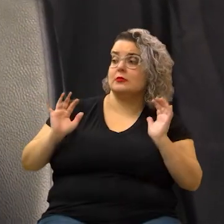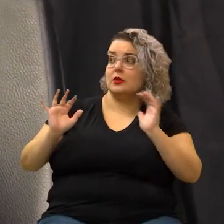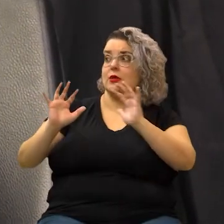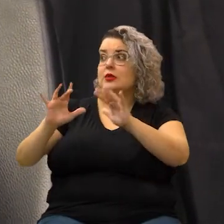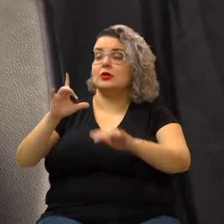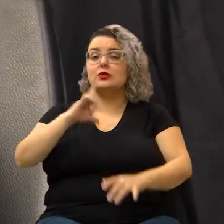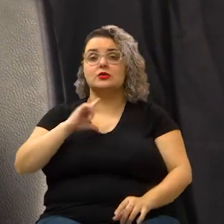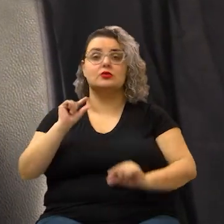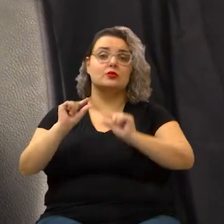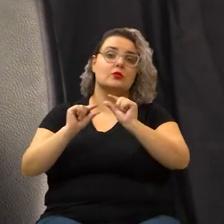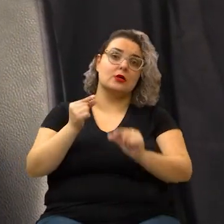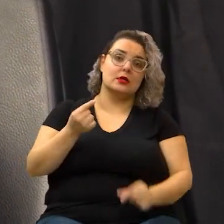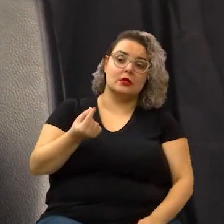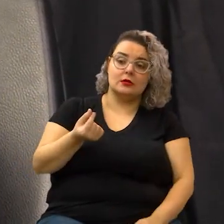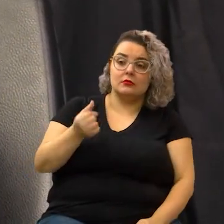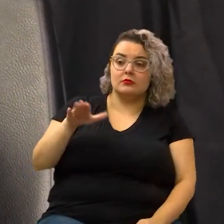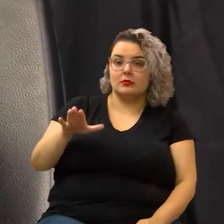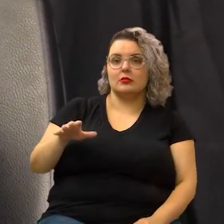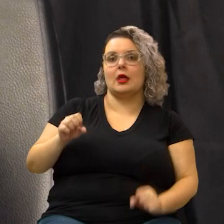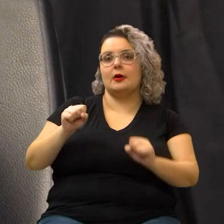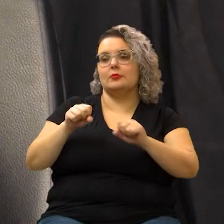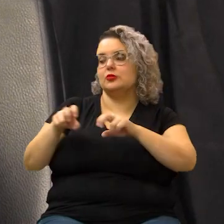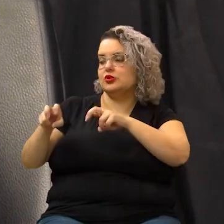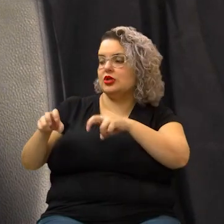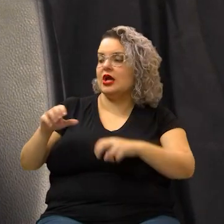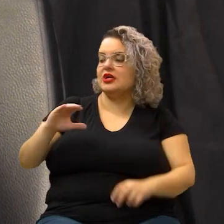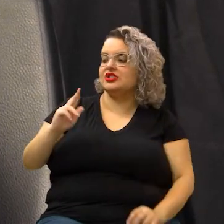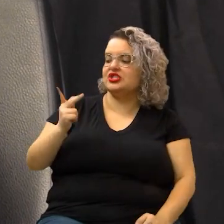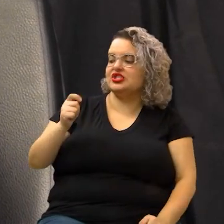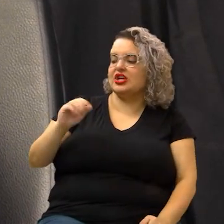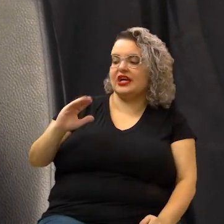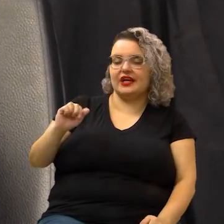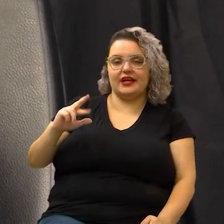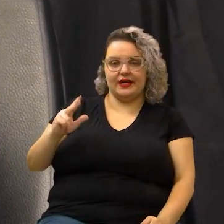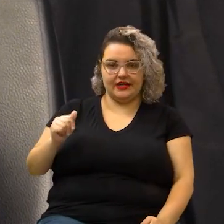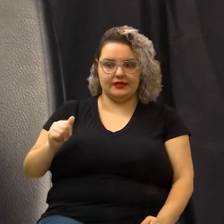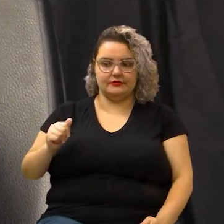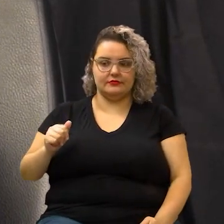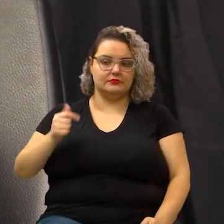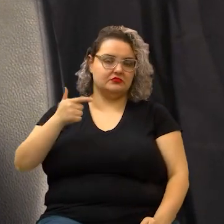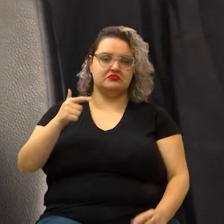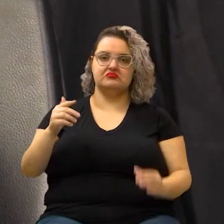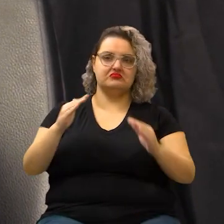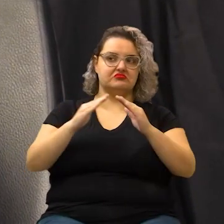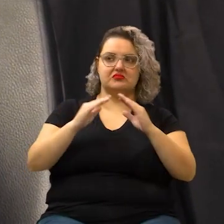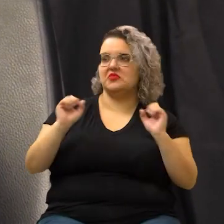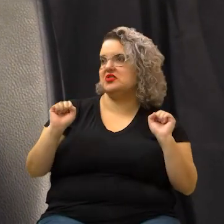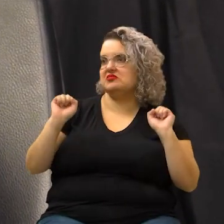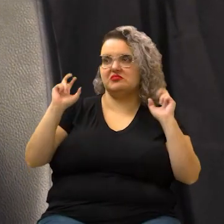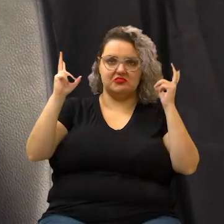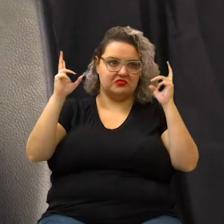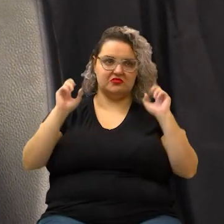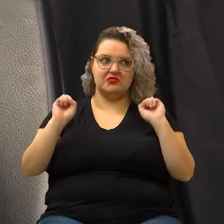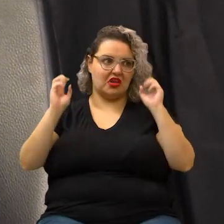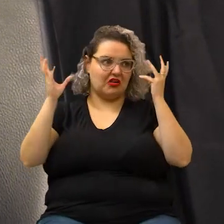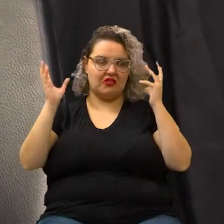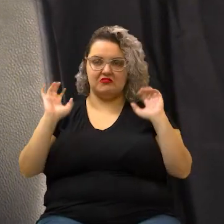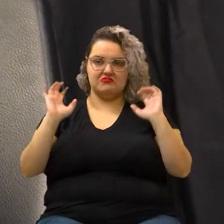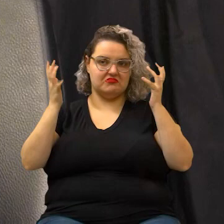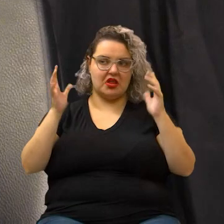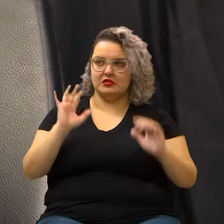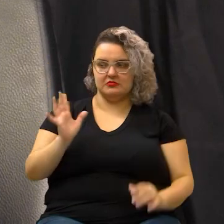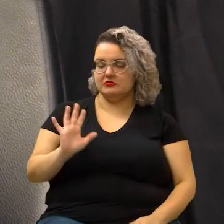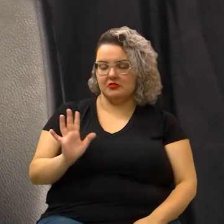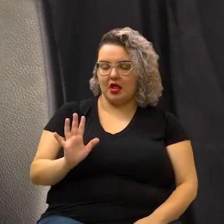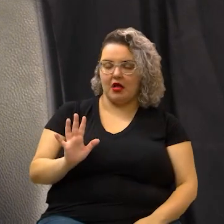tinha um pouquinho mais de dinheiro podia ir numa chacrinha. Tá. Então na região não tinha casas de showzinho e tal,